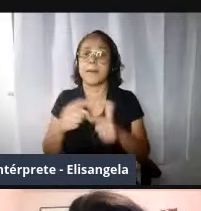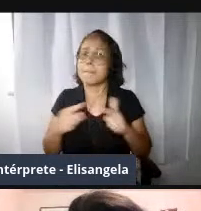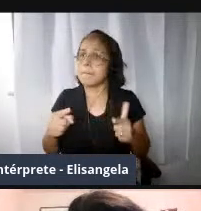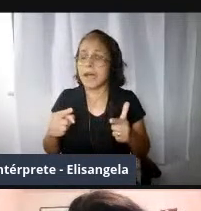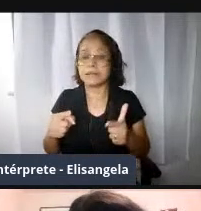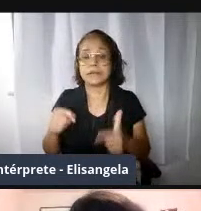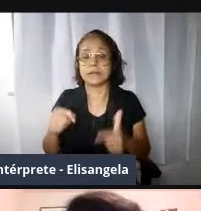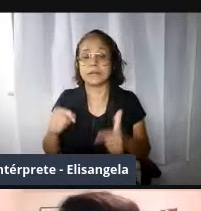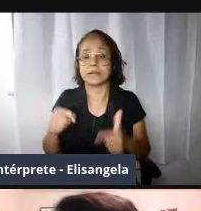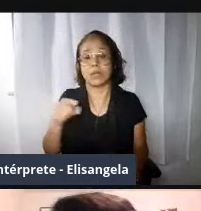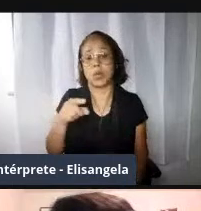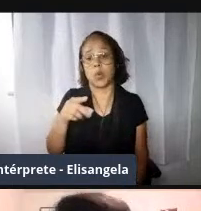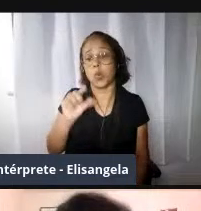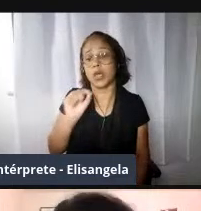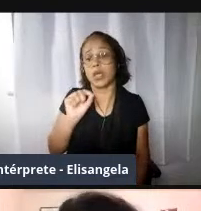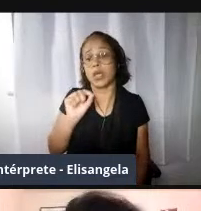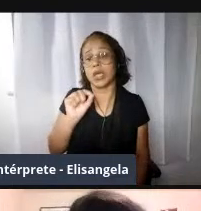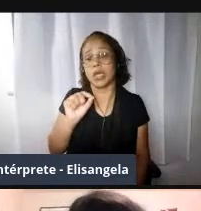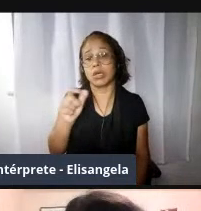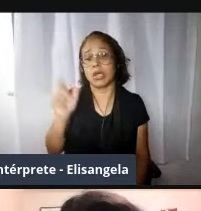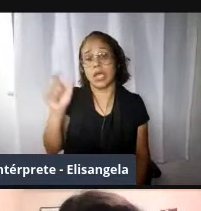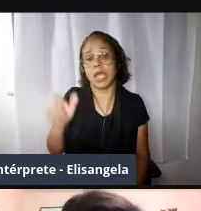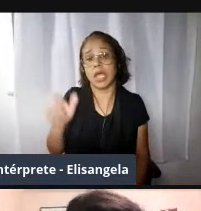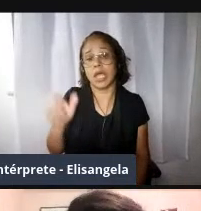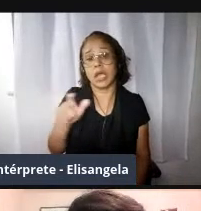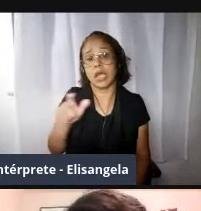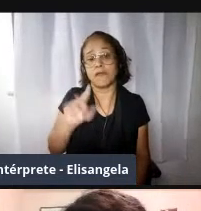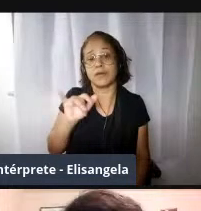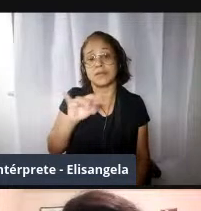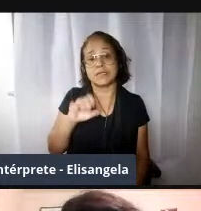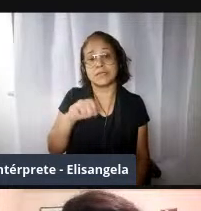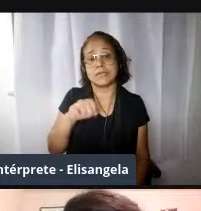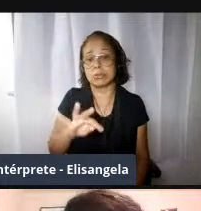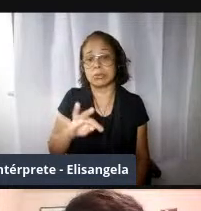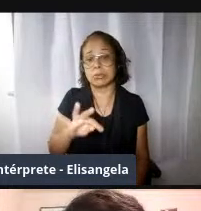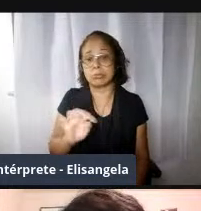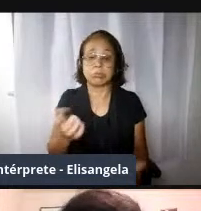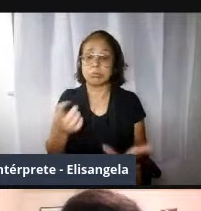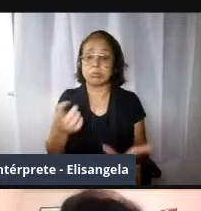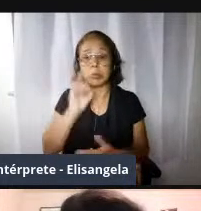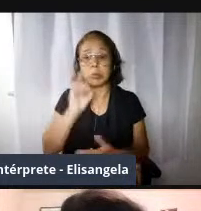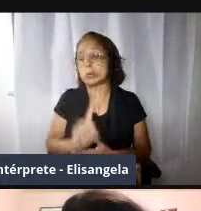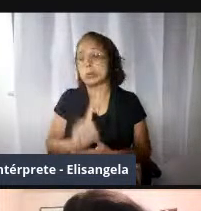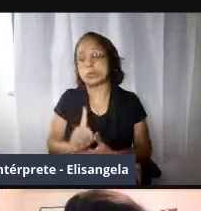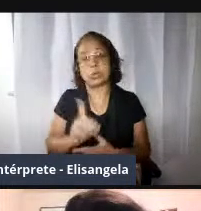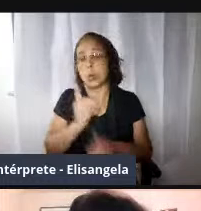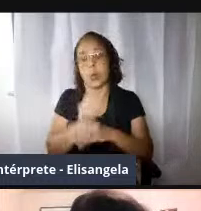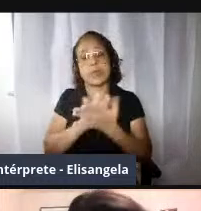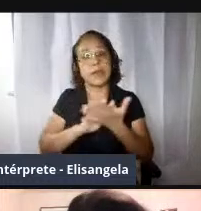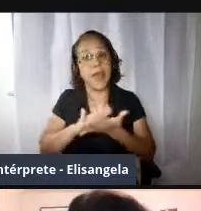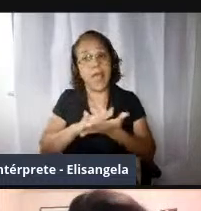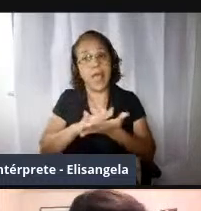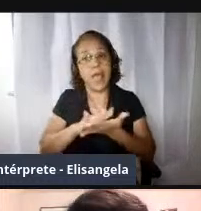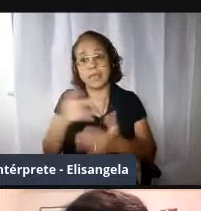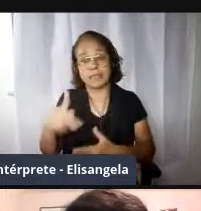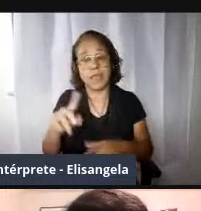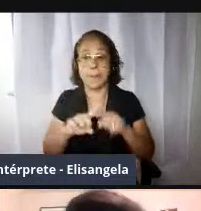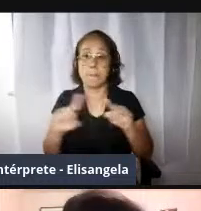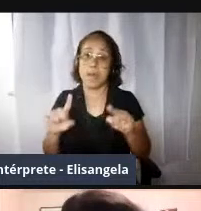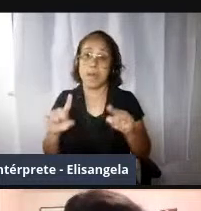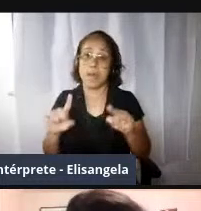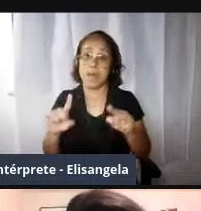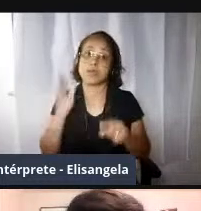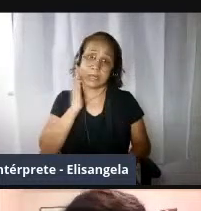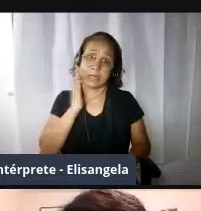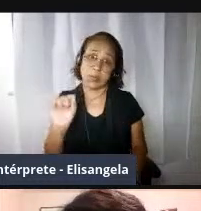origem dele. Ele não sei nada sobre a escolarização dele, não encontrei, mas o que eu sei é que ele era